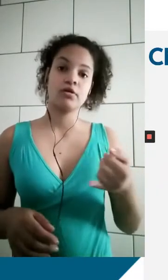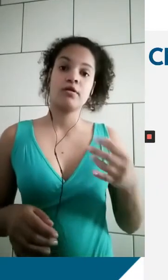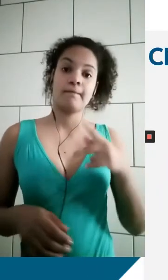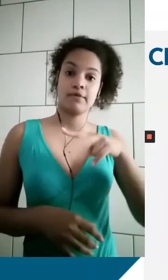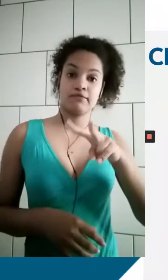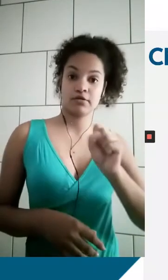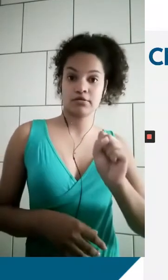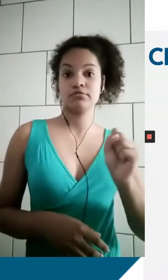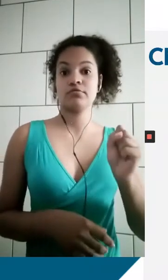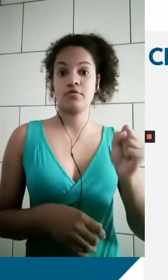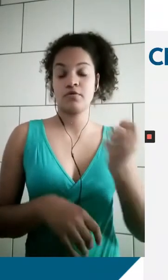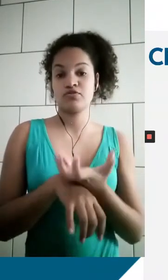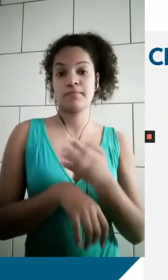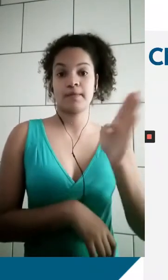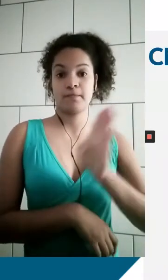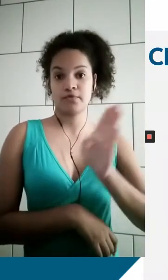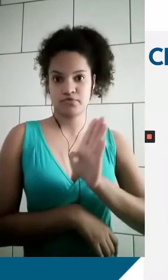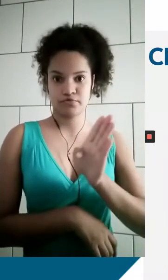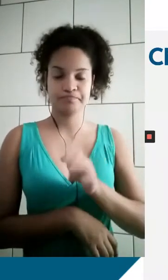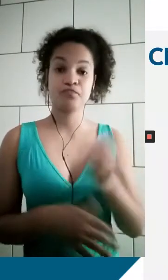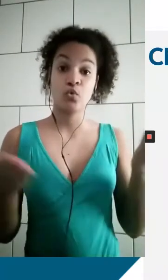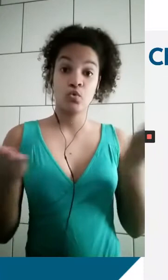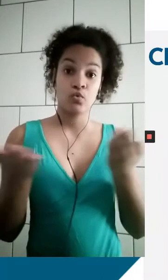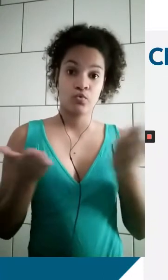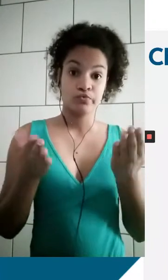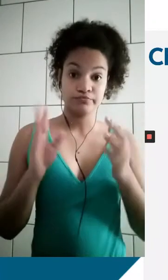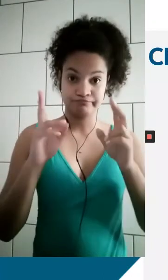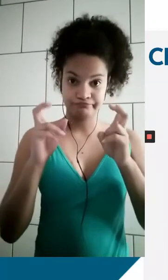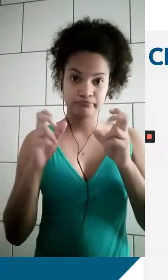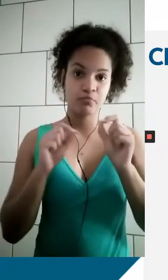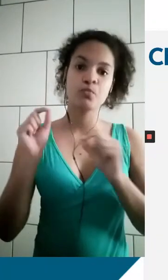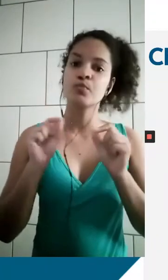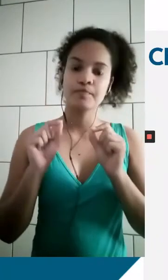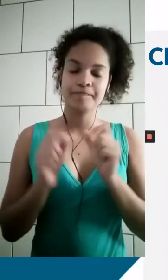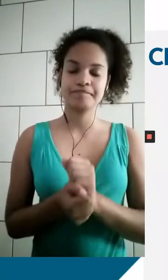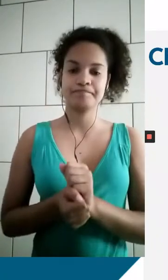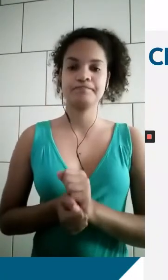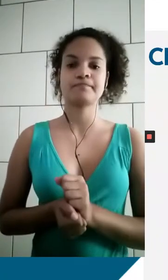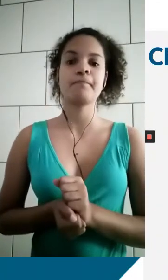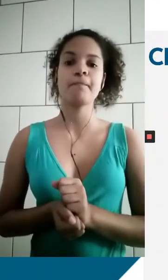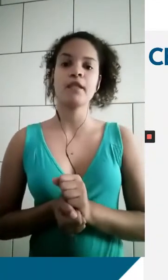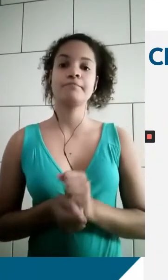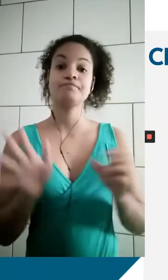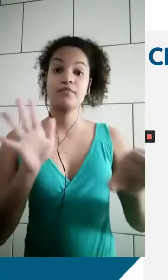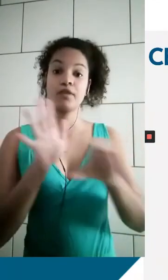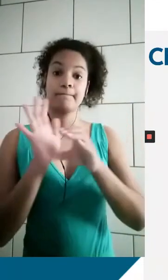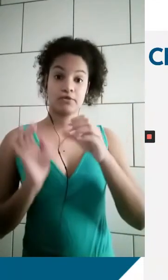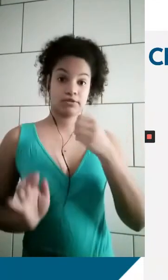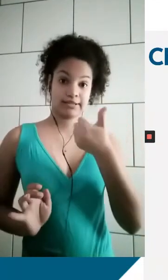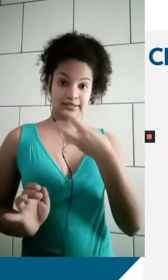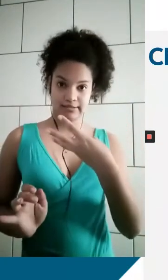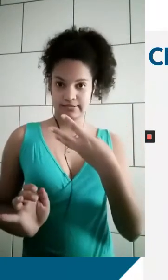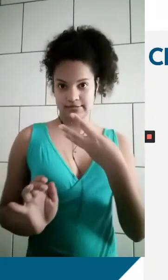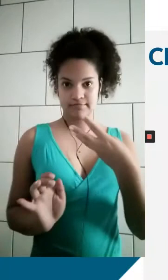Social, da disciplina de Biologia. No dia de hoje, a gente vai trabalhar o